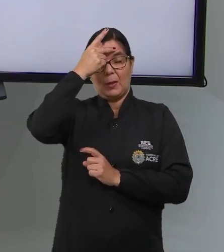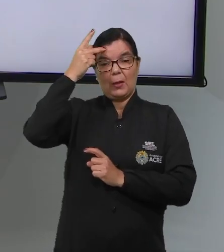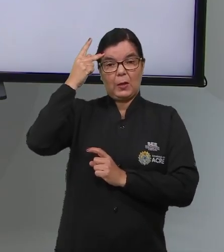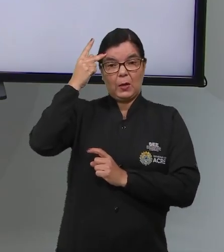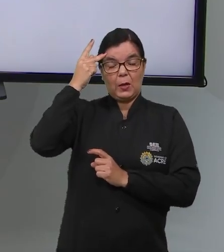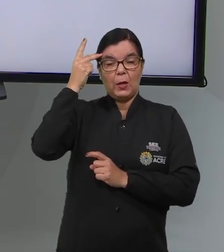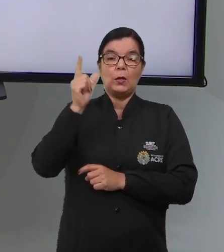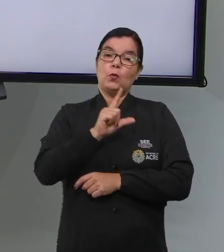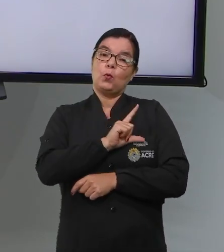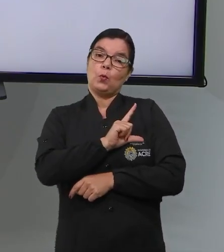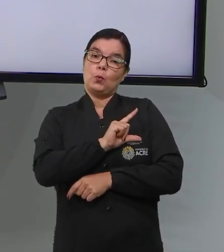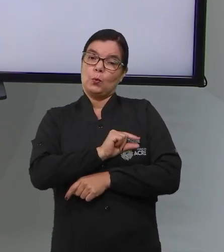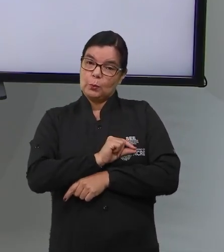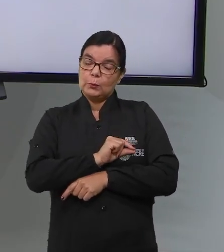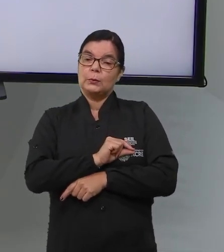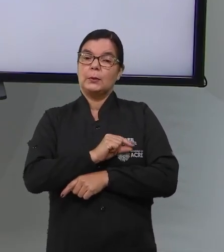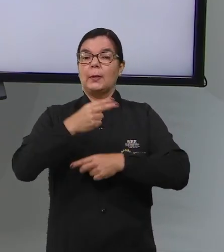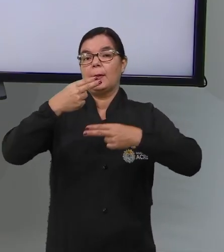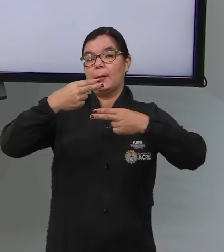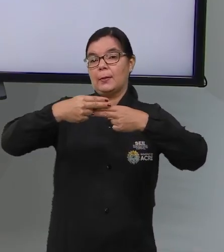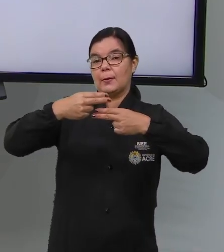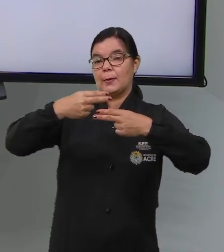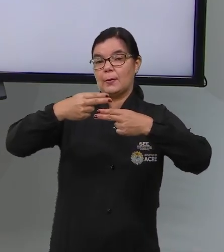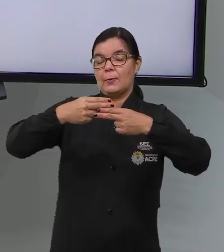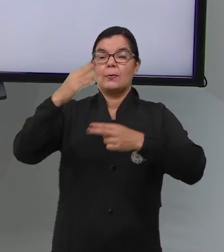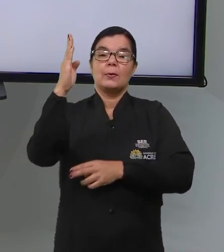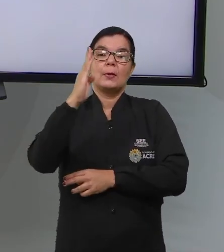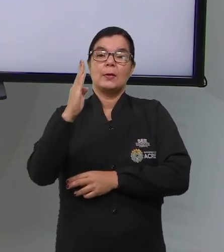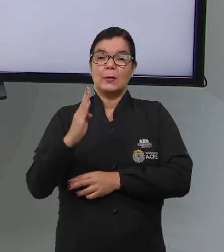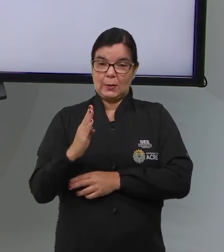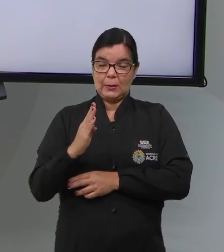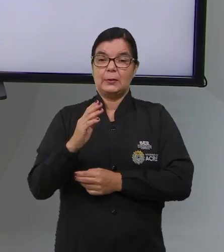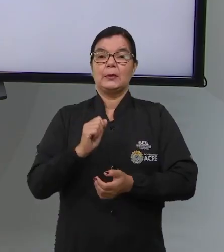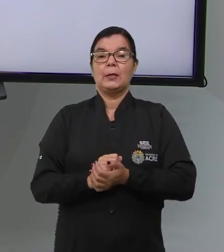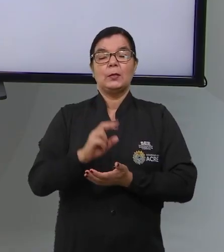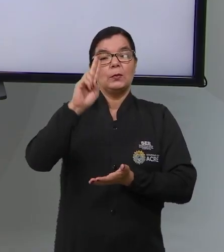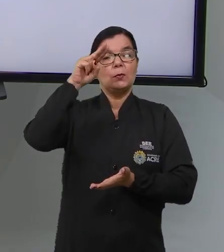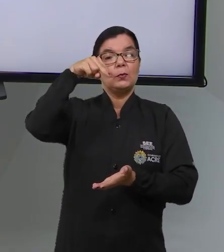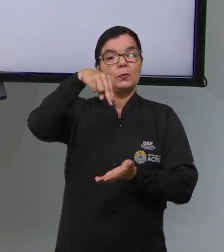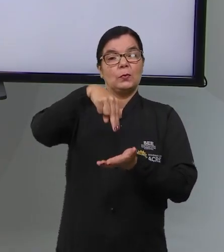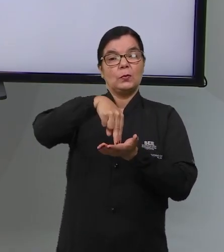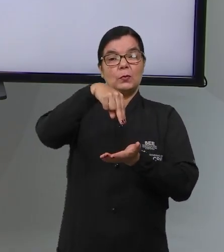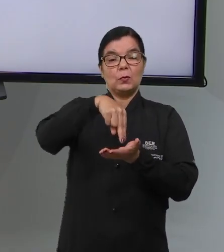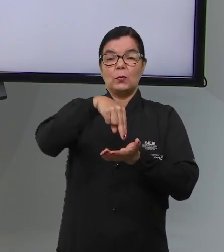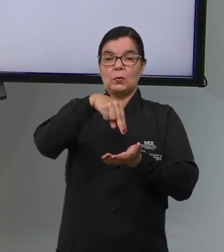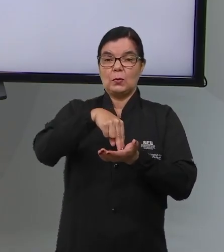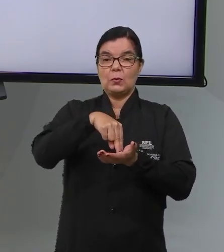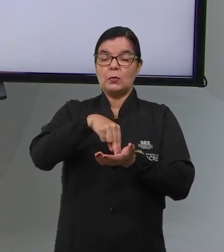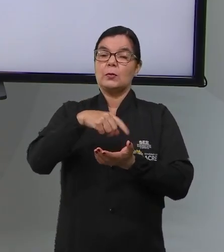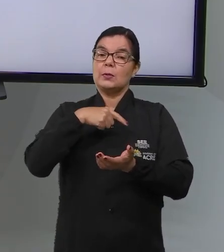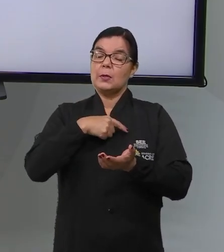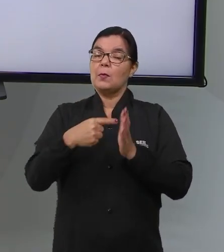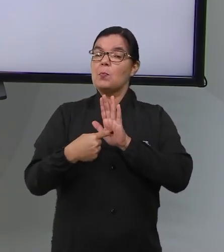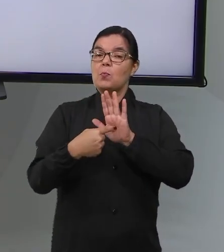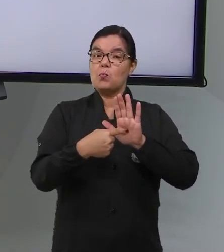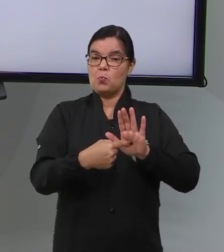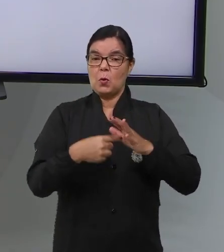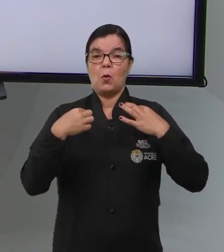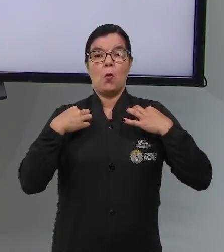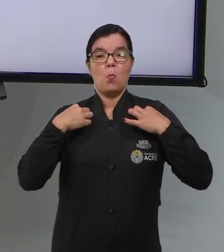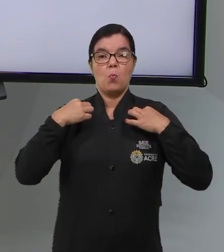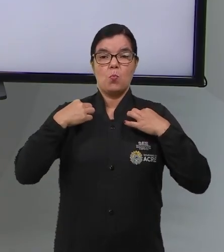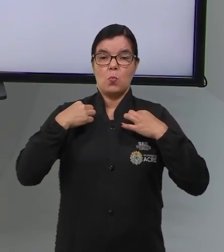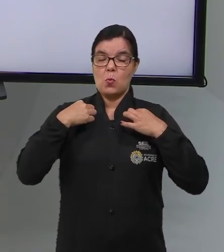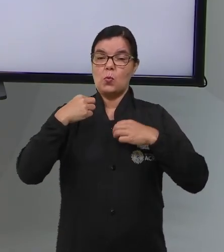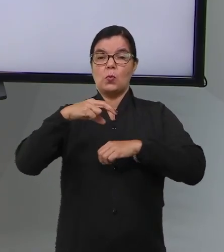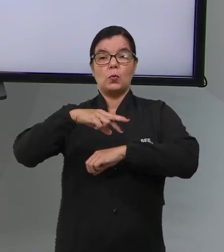de baixa renda nas novelas brasileiras são personagens que lançam modas. É a blusinha da